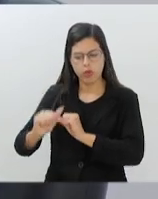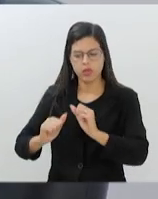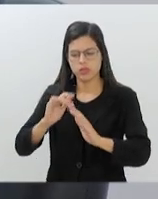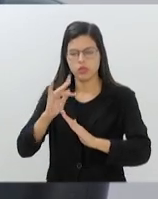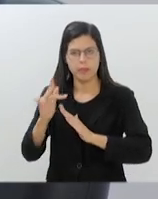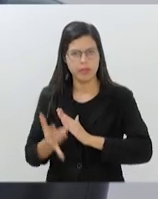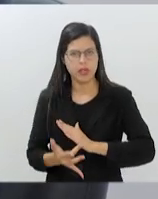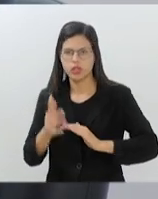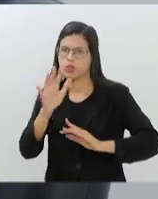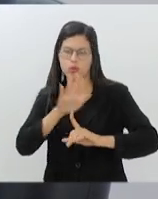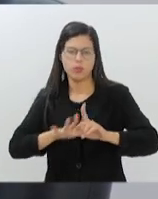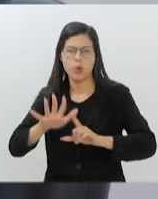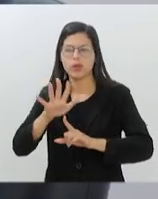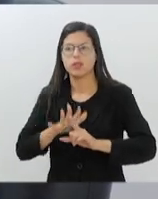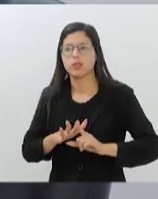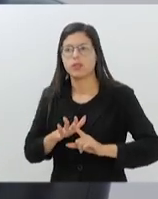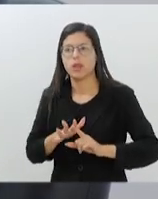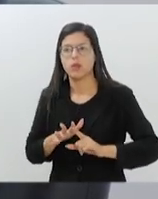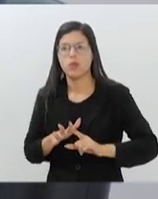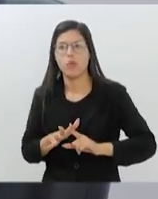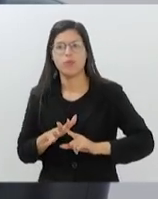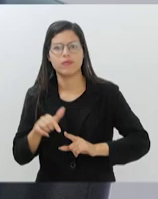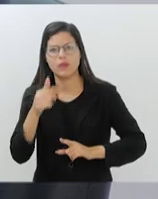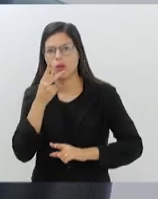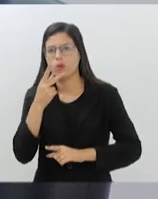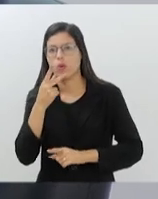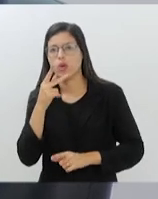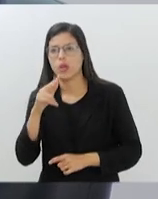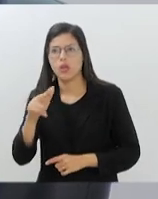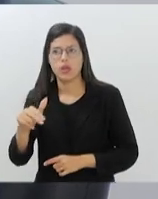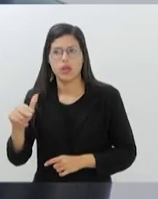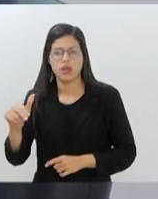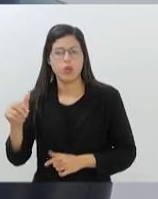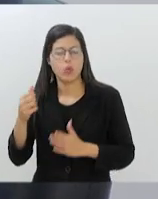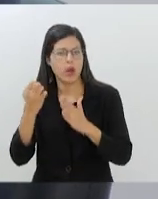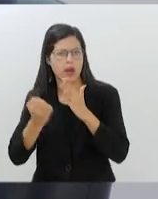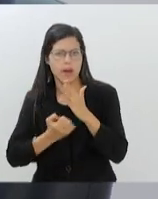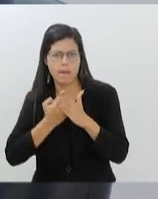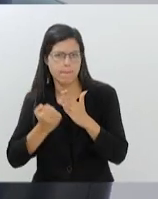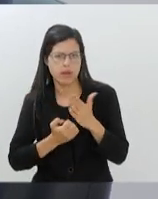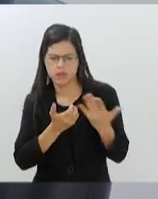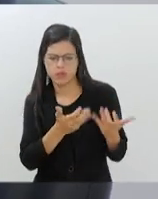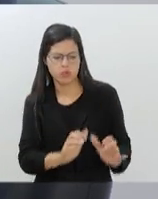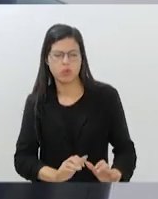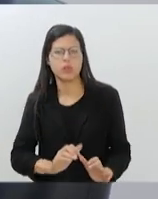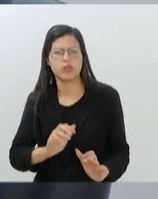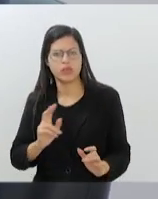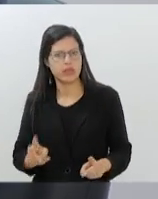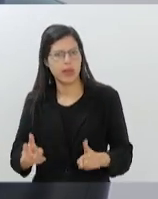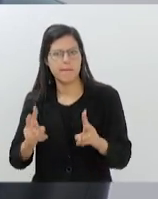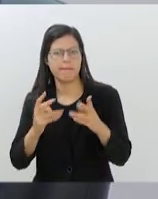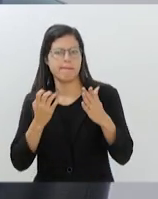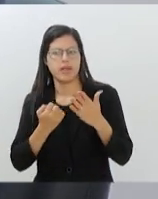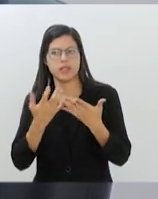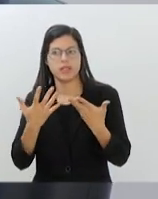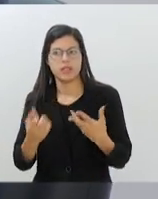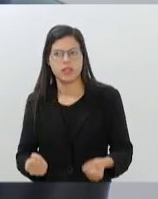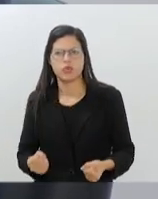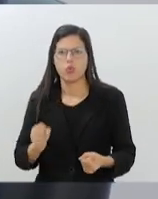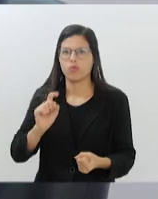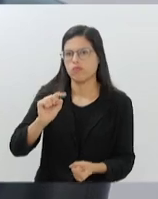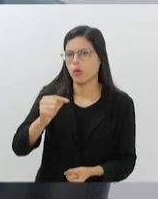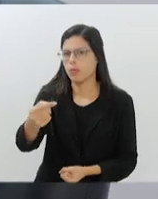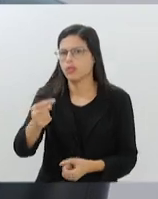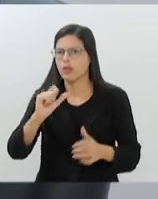nunca houve rejeição por parte da agência na sua sugestão ou determinação depois o senhor falou que houve